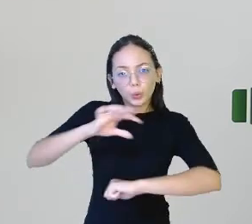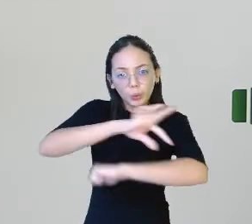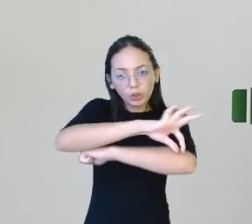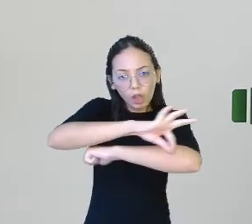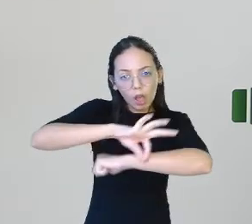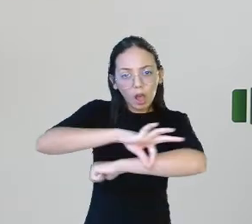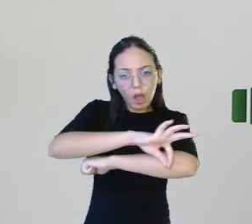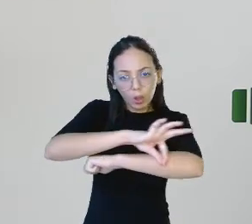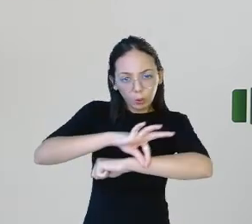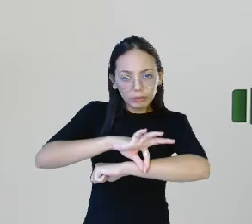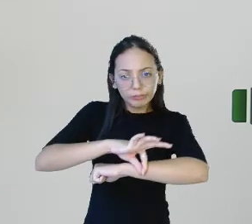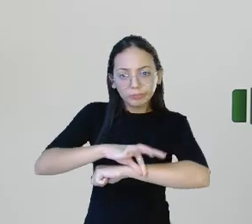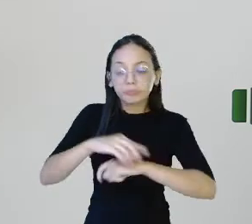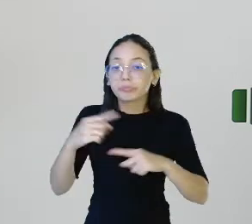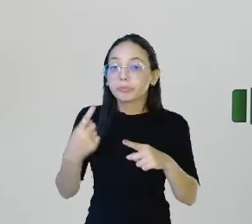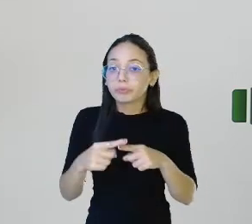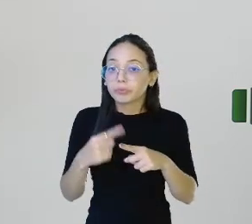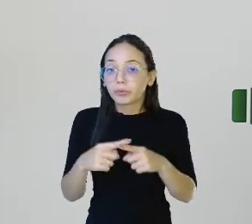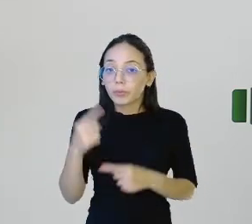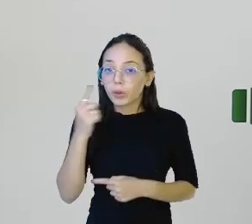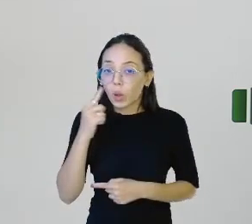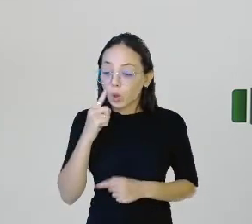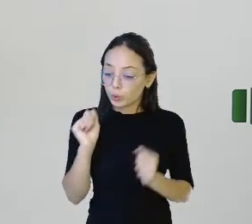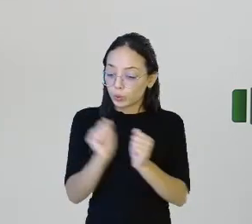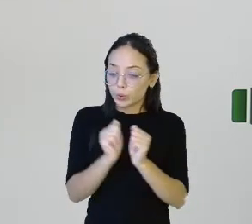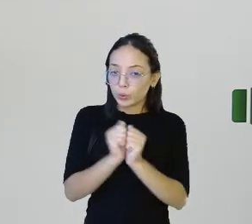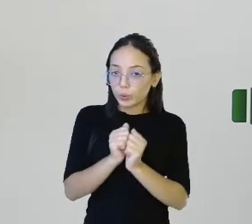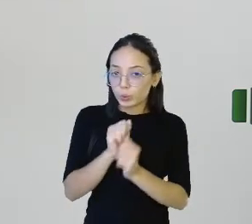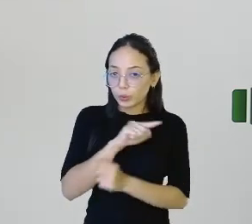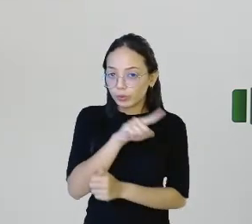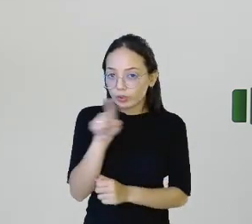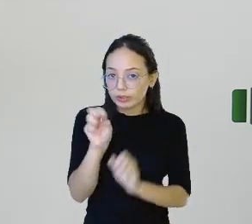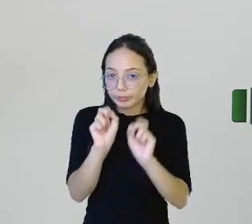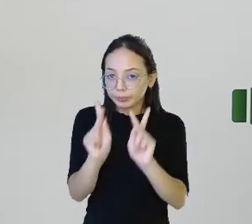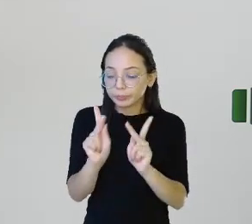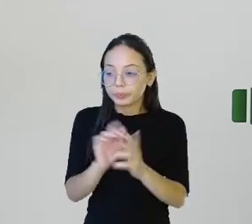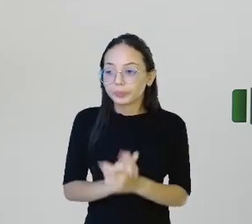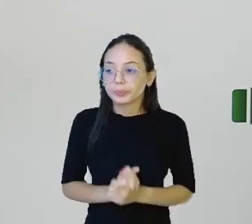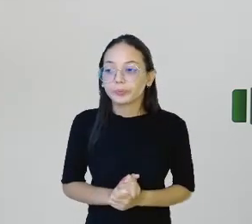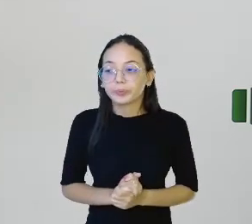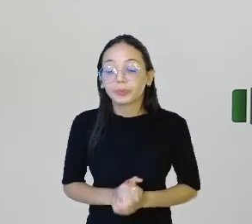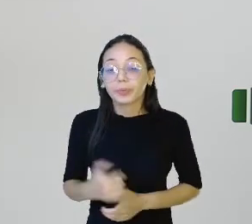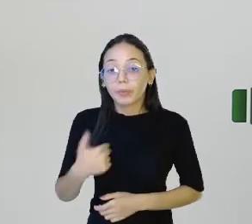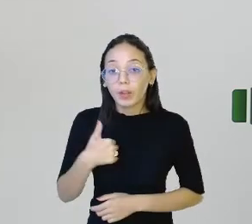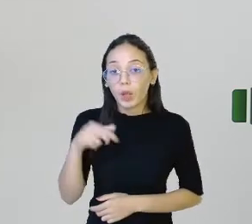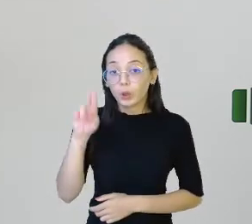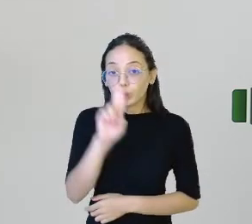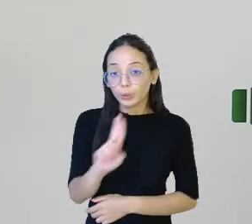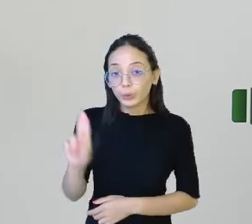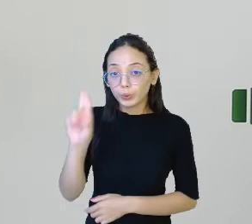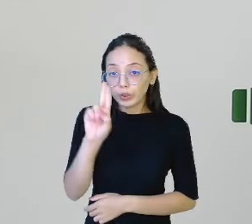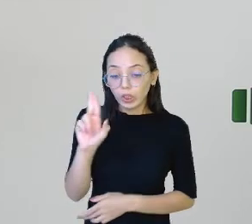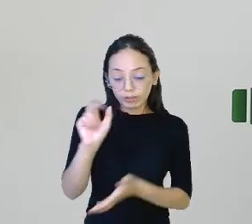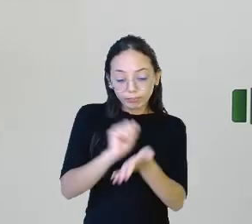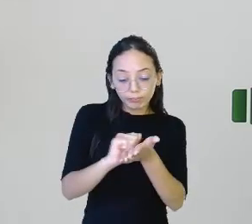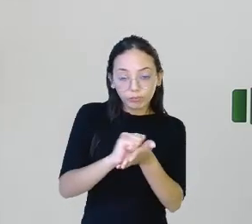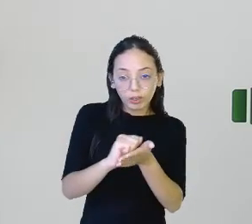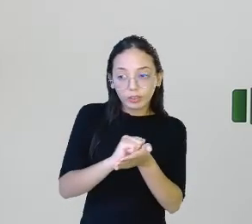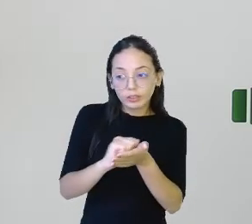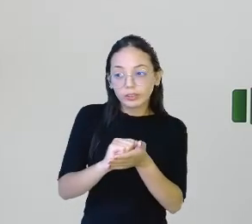régua, que aí eu vou fazer aqui junto com você. Eu utilizei uma